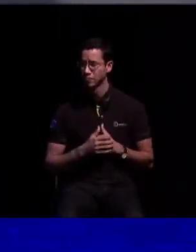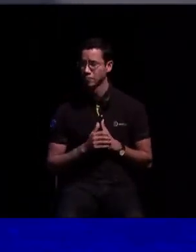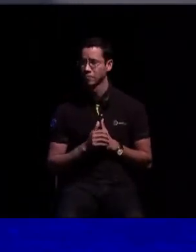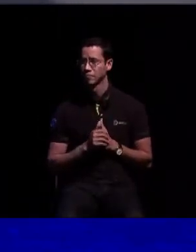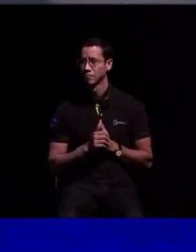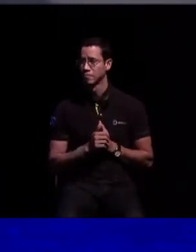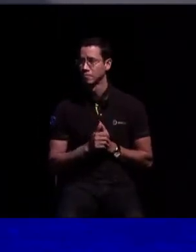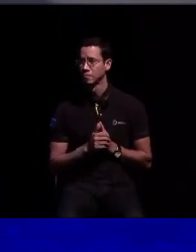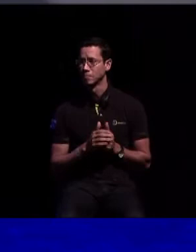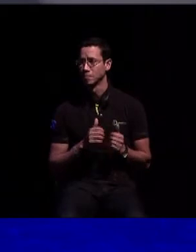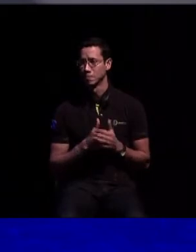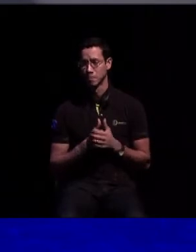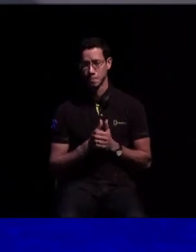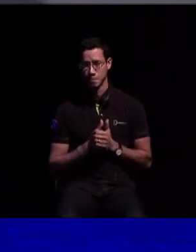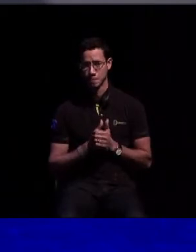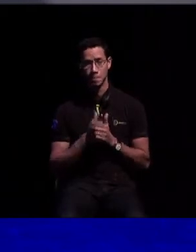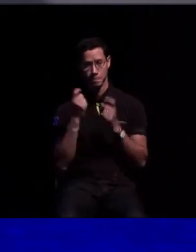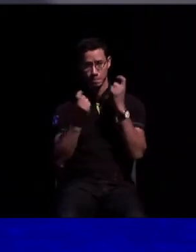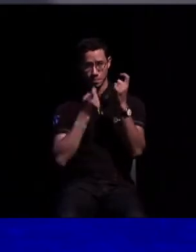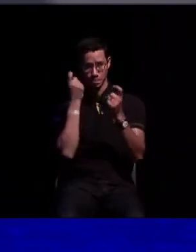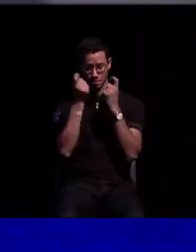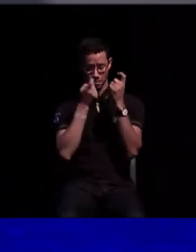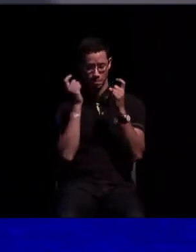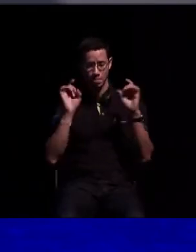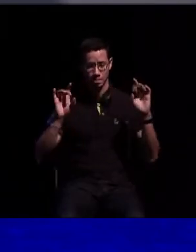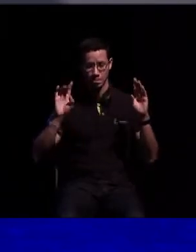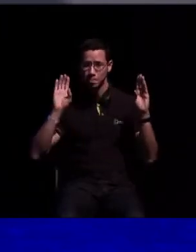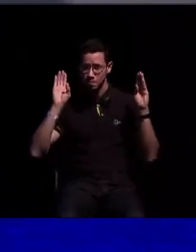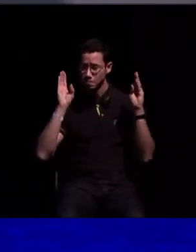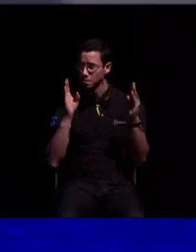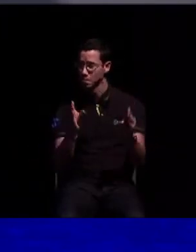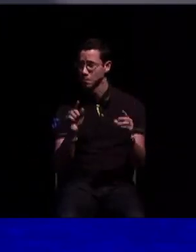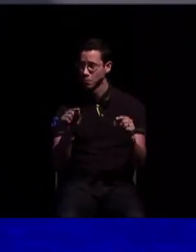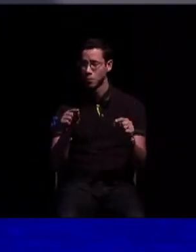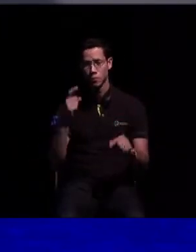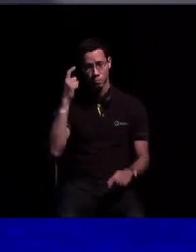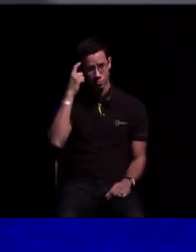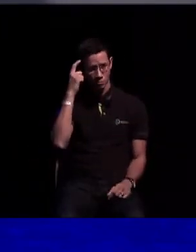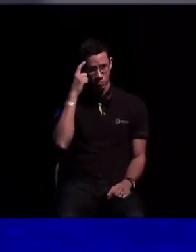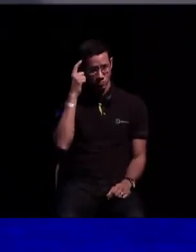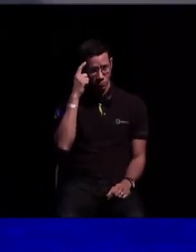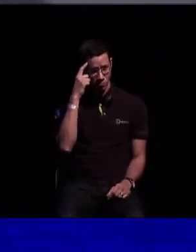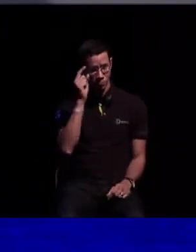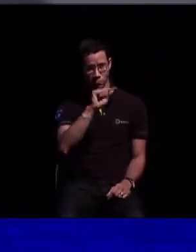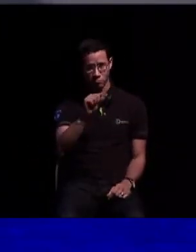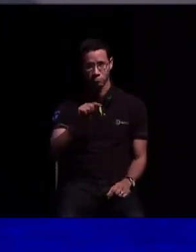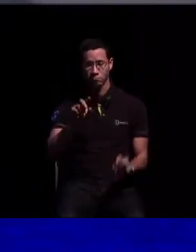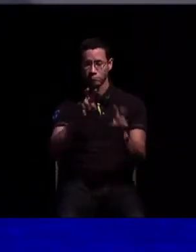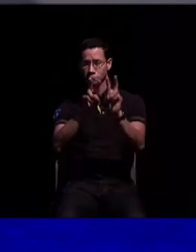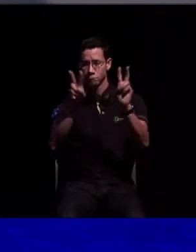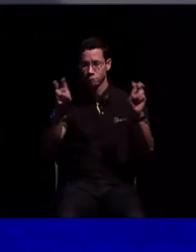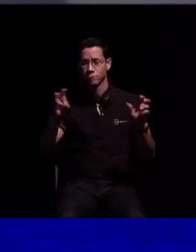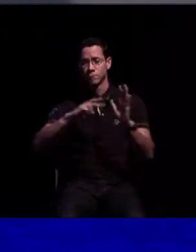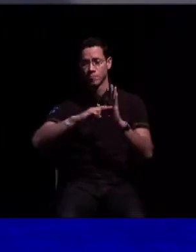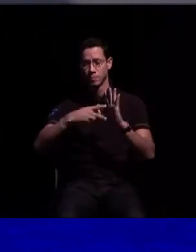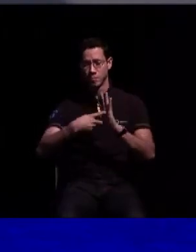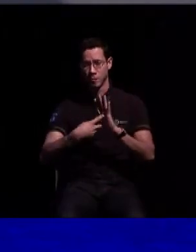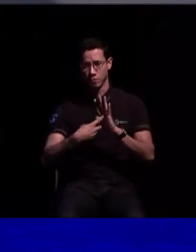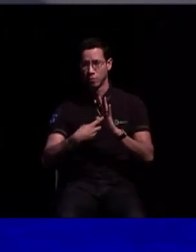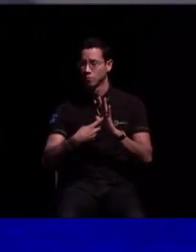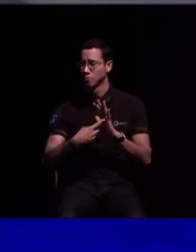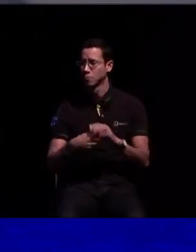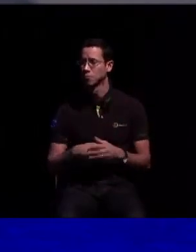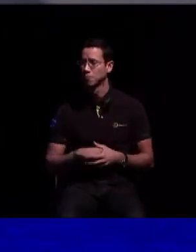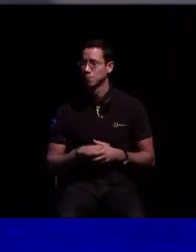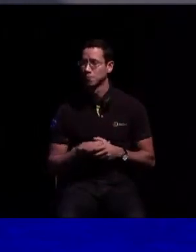me preocupo muito especialmente com a conscientização de certos aspectos simbólicos, culturais,